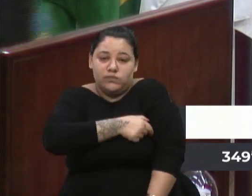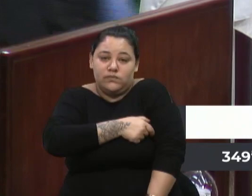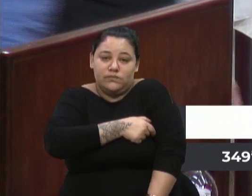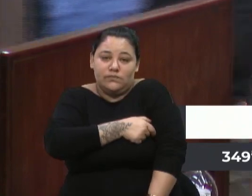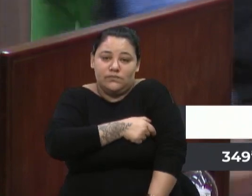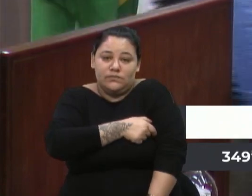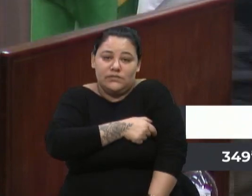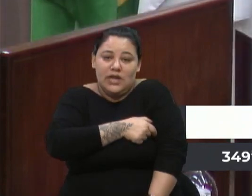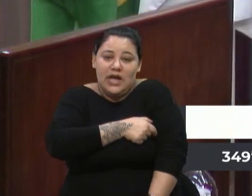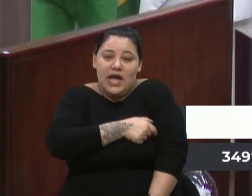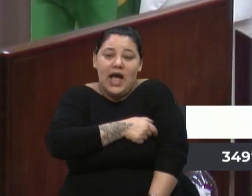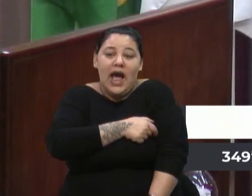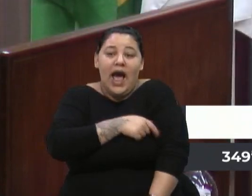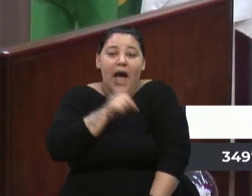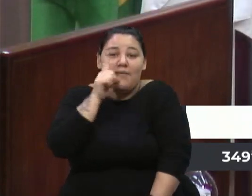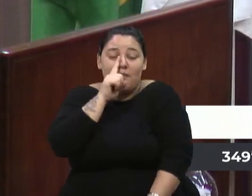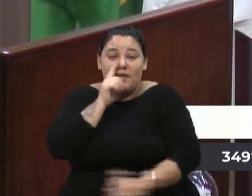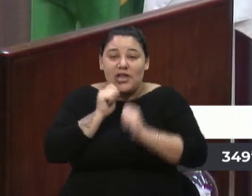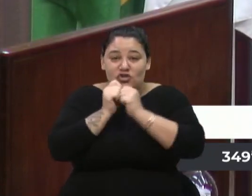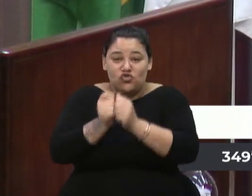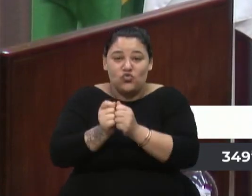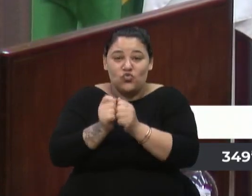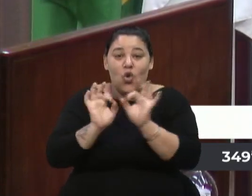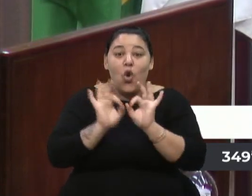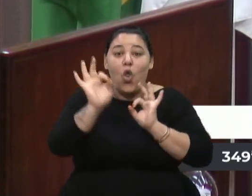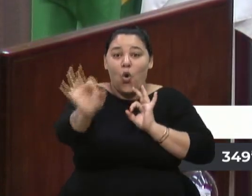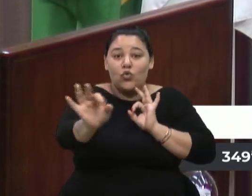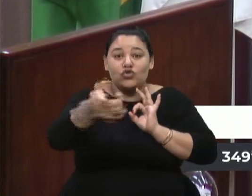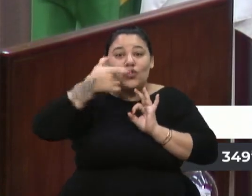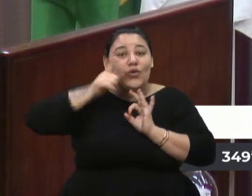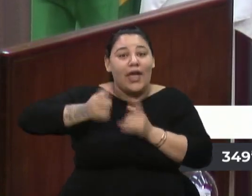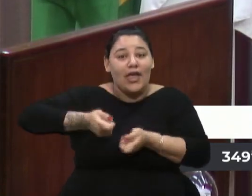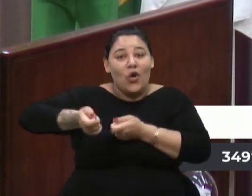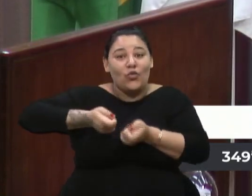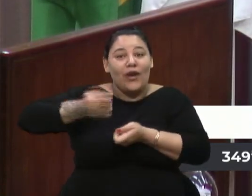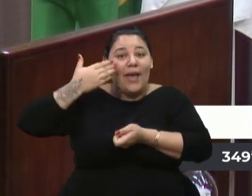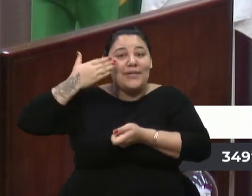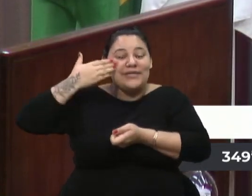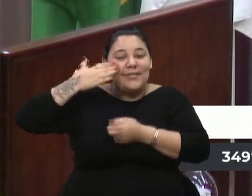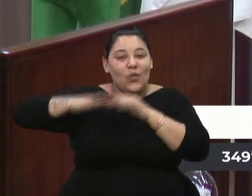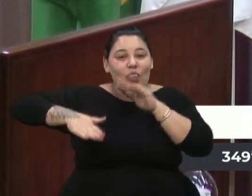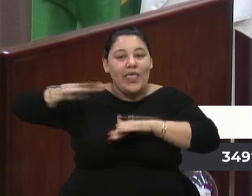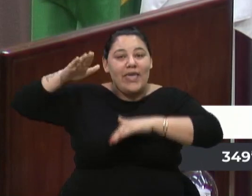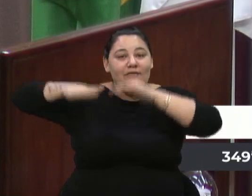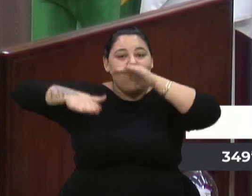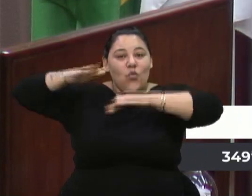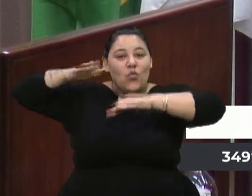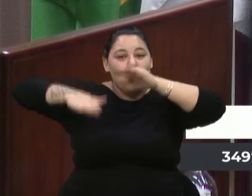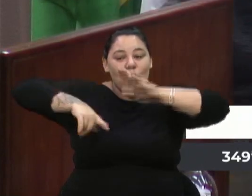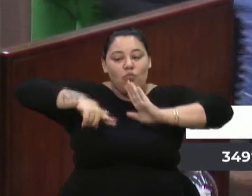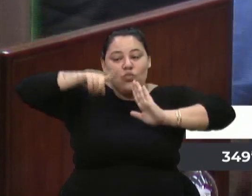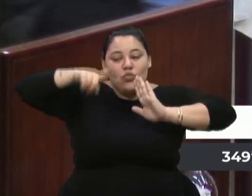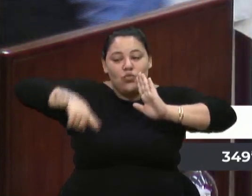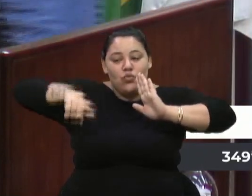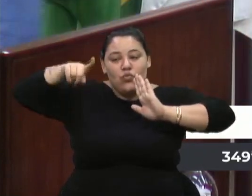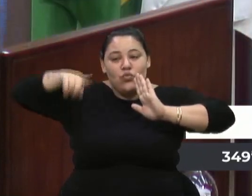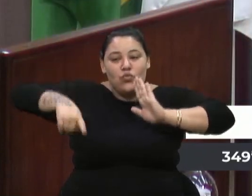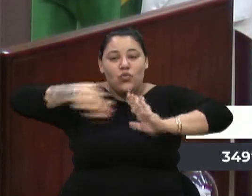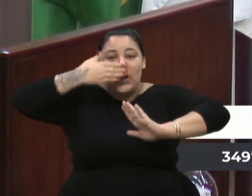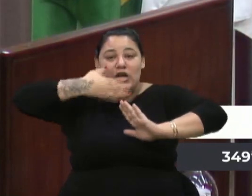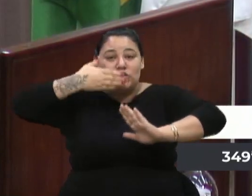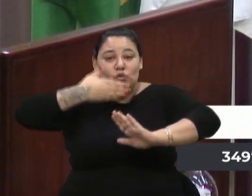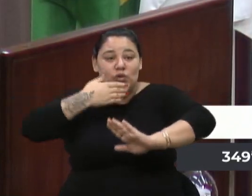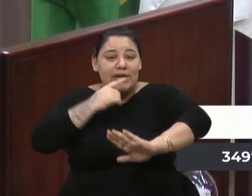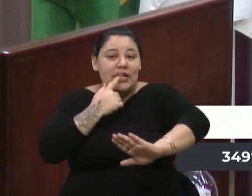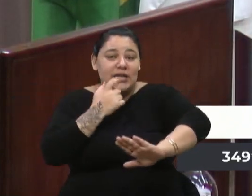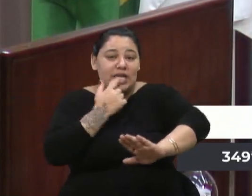podia monitorar, podia saber como é que estavam os níveis de glicose, enfim. Então, é muito mais simples. A gente sabe que é um equipamento que,